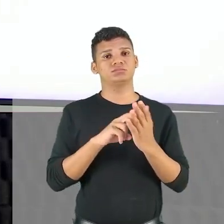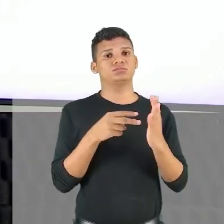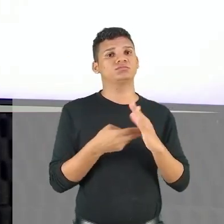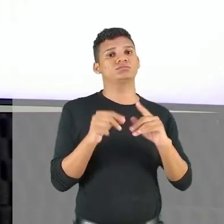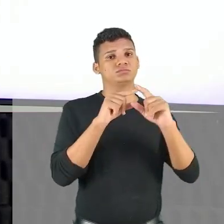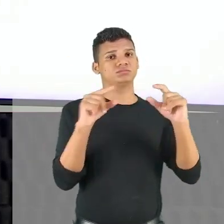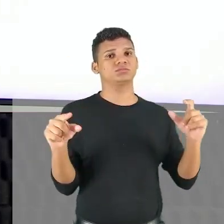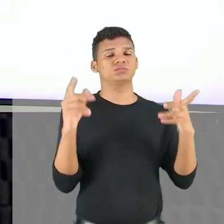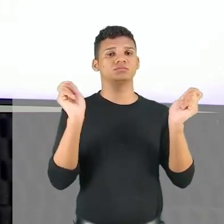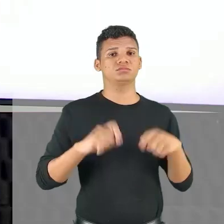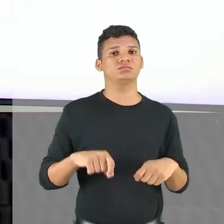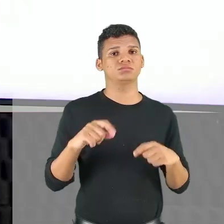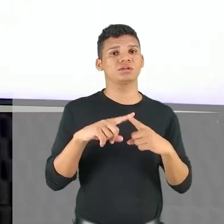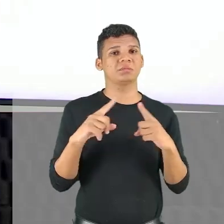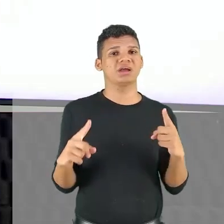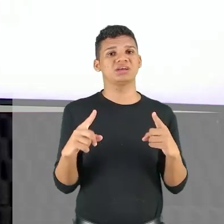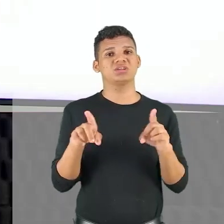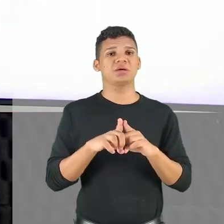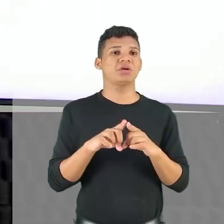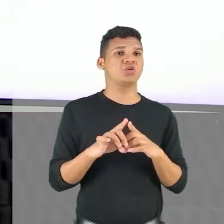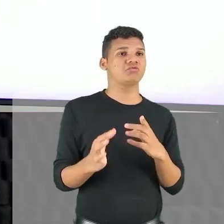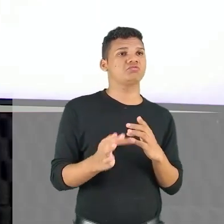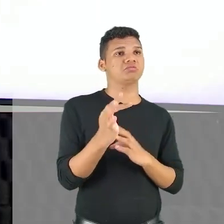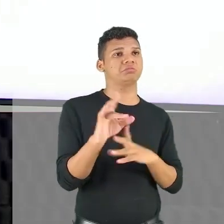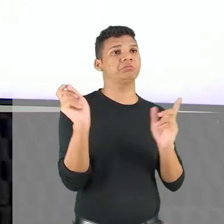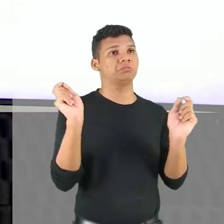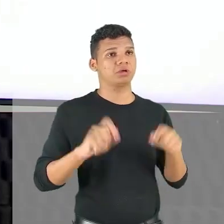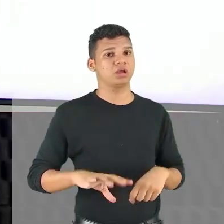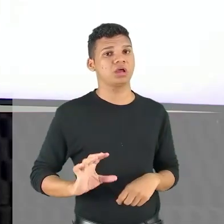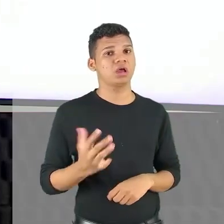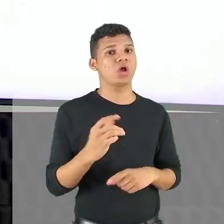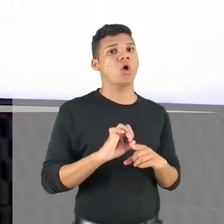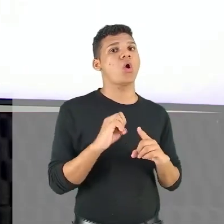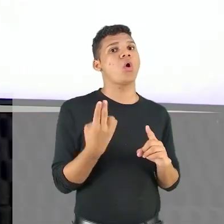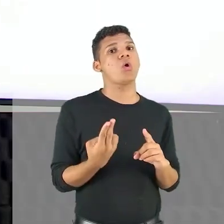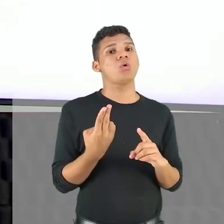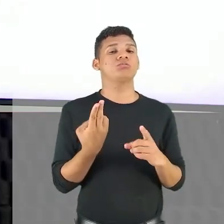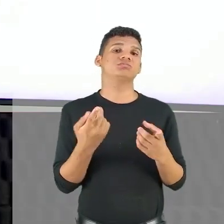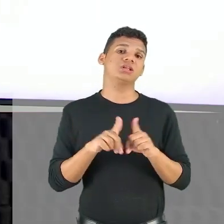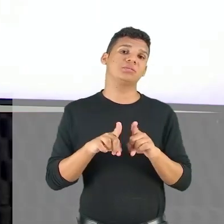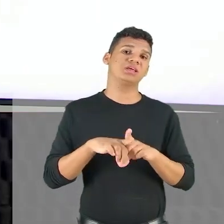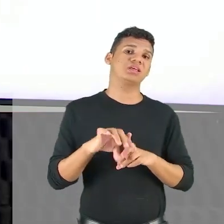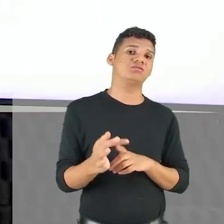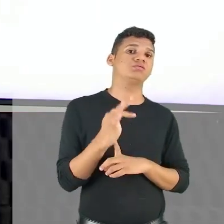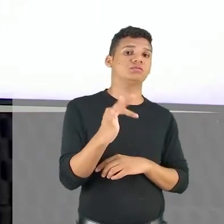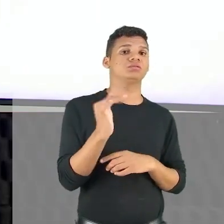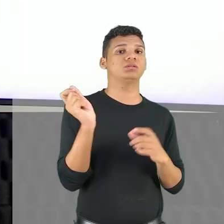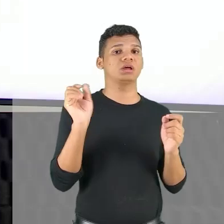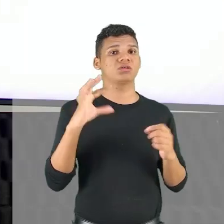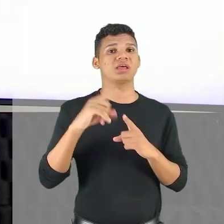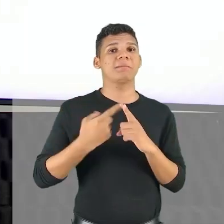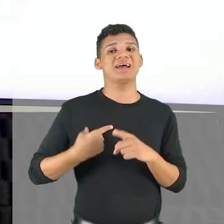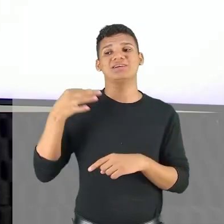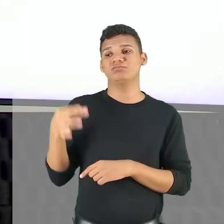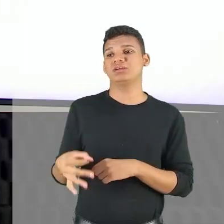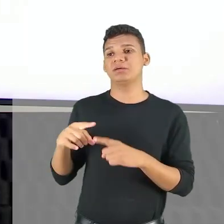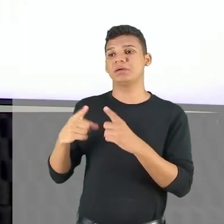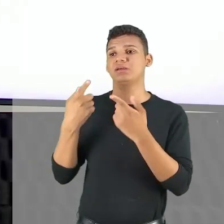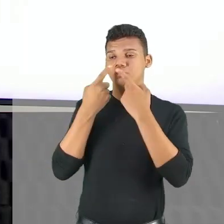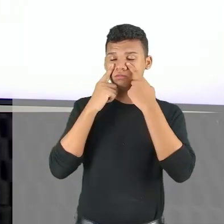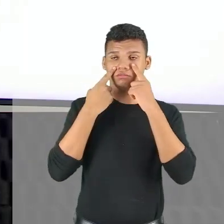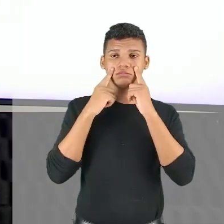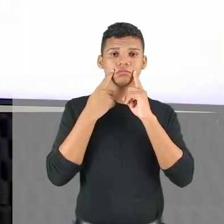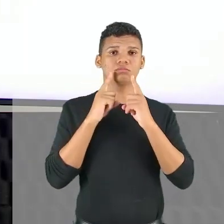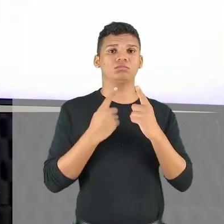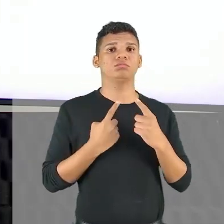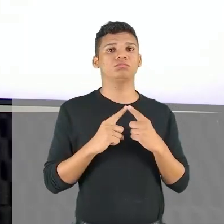uma possibilidade, uma probabilidade, né, algo hipotético? Não. Ele já está afirmando, choravam tanto que as